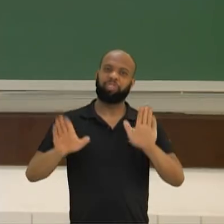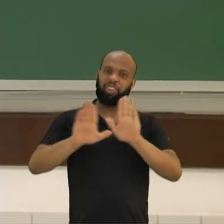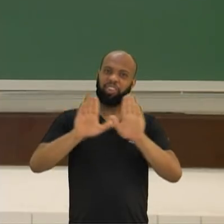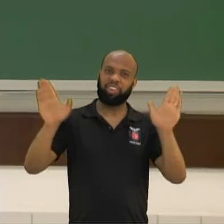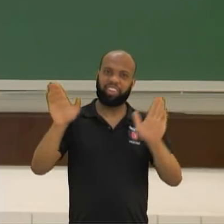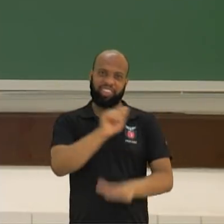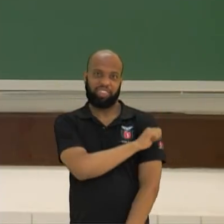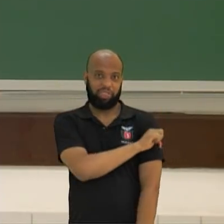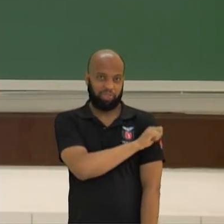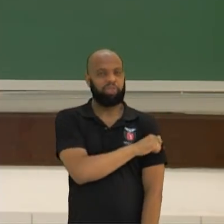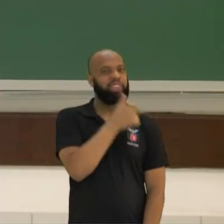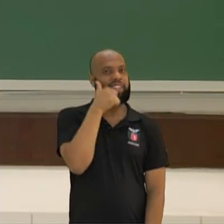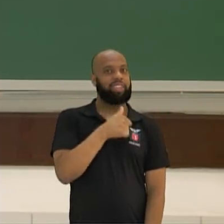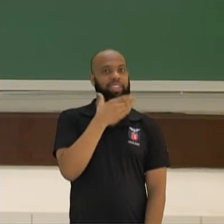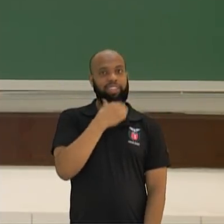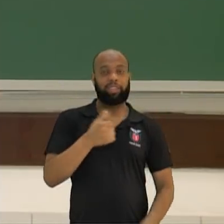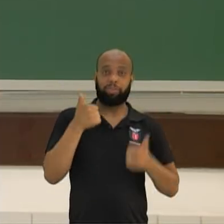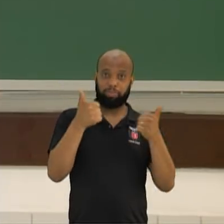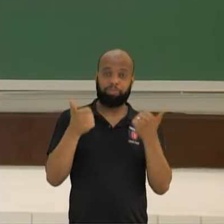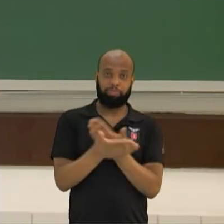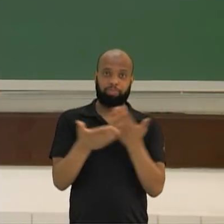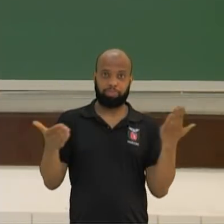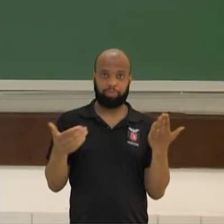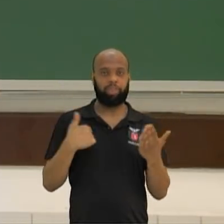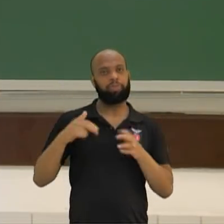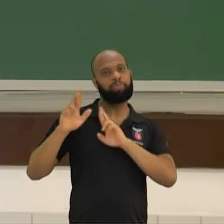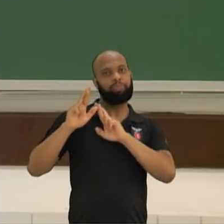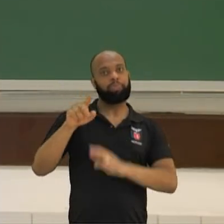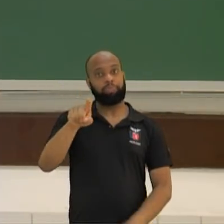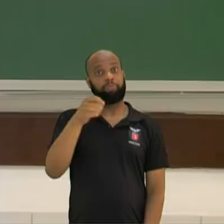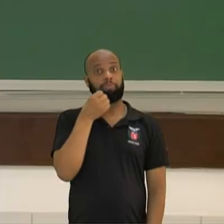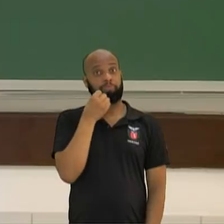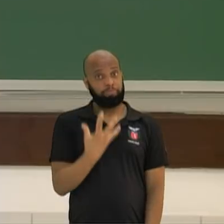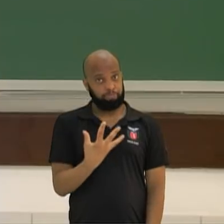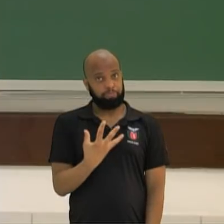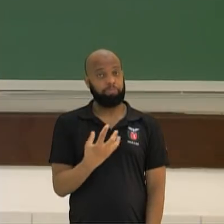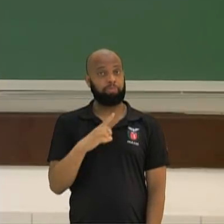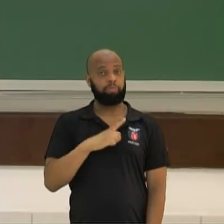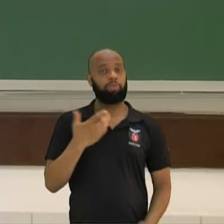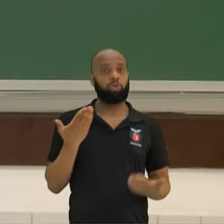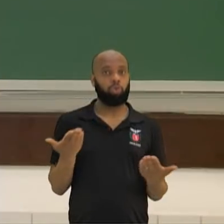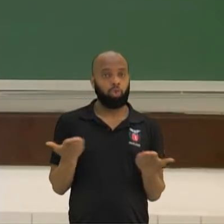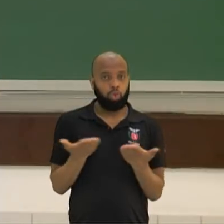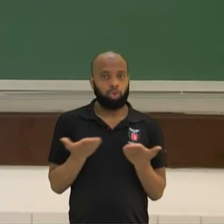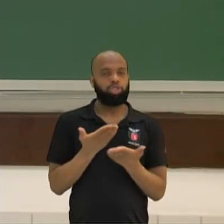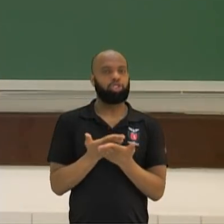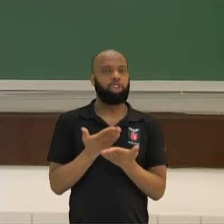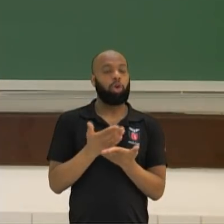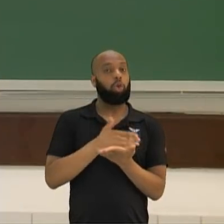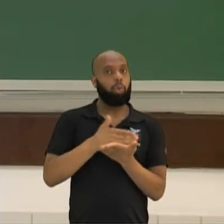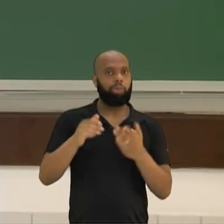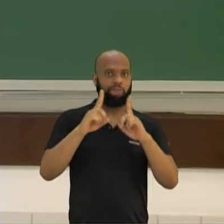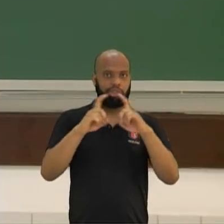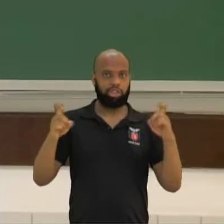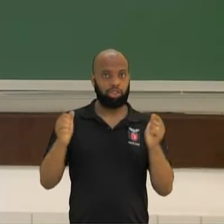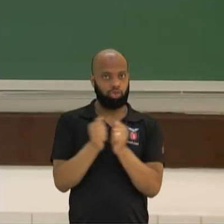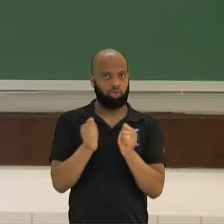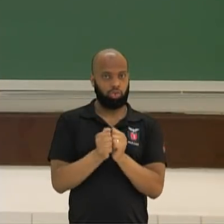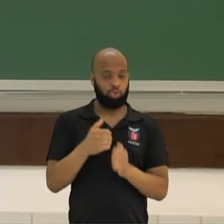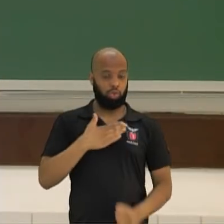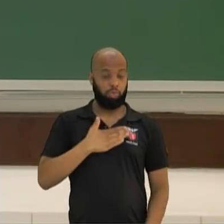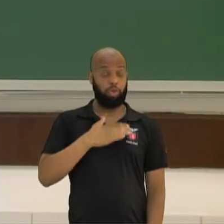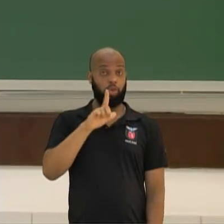Olá, alunos e alunas, tudo bem? Espero que sim. Mais uma aula começando de ciências, comigo,